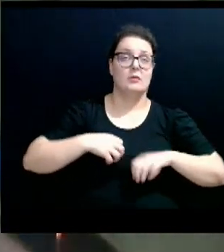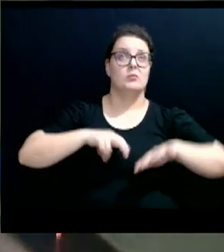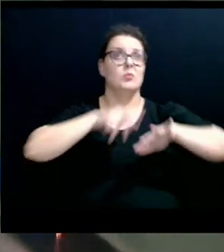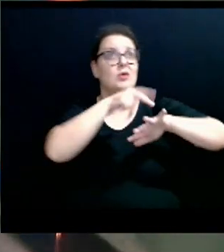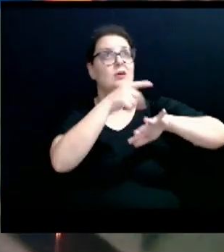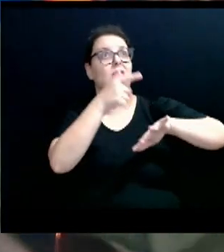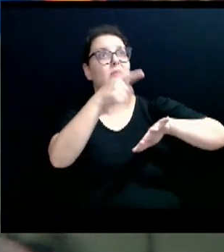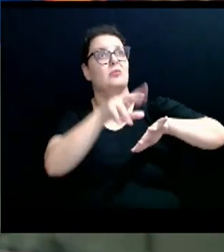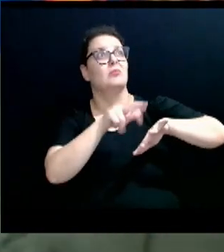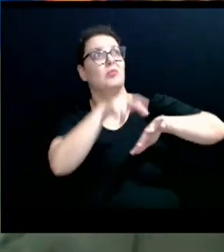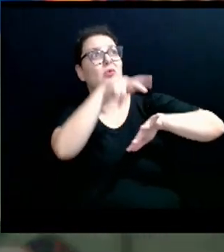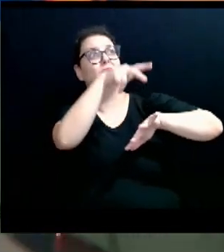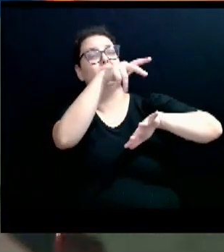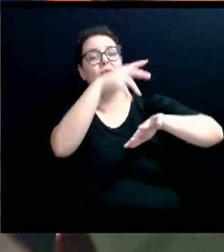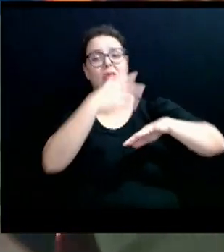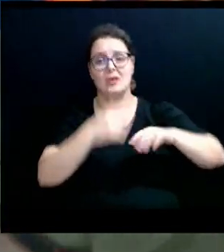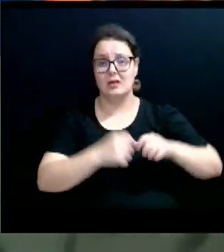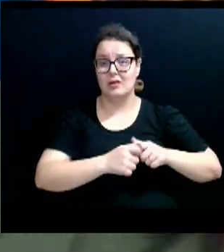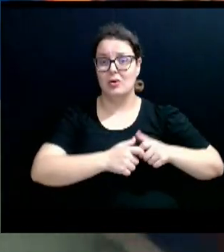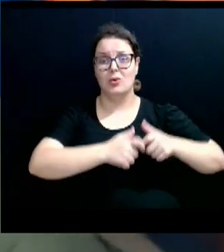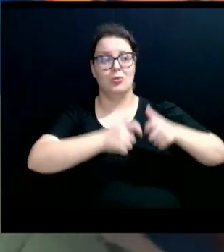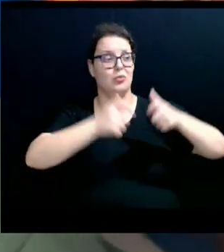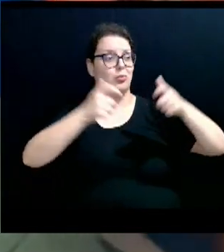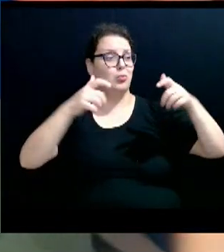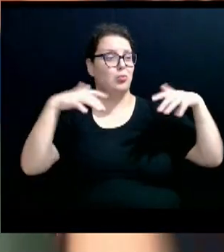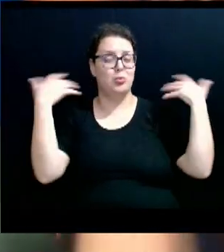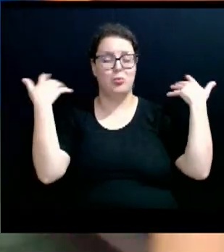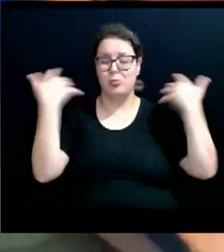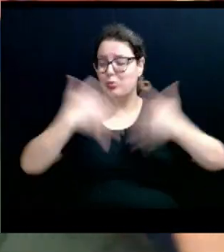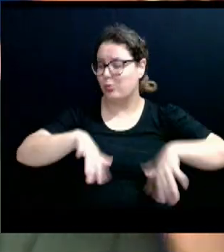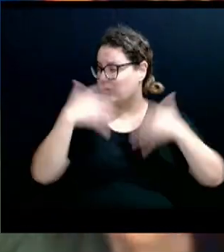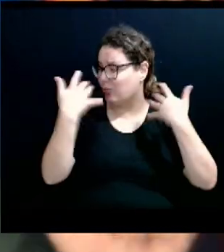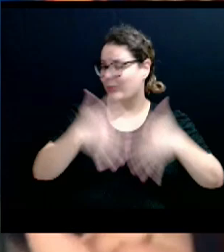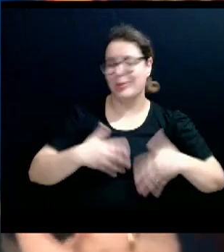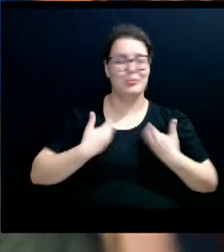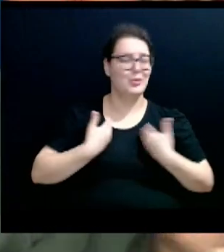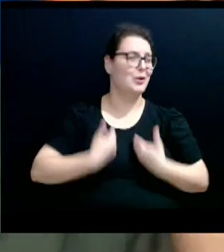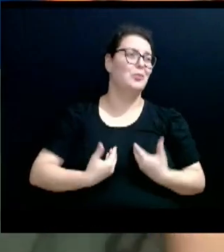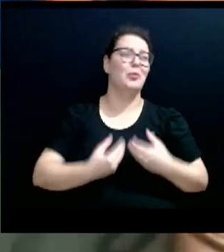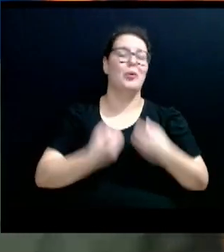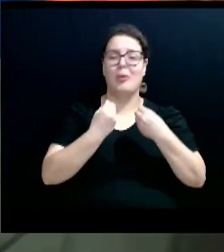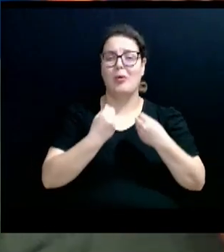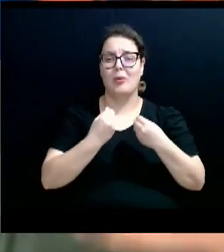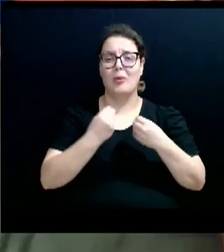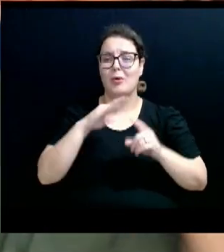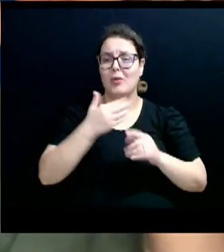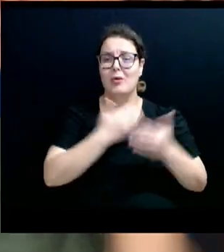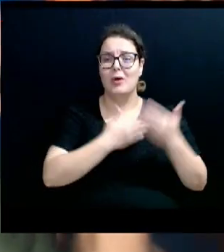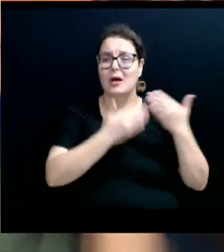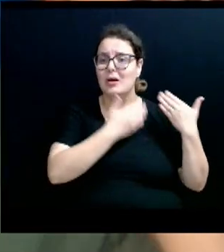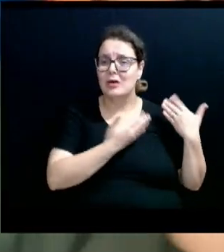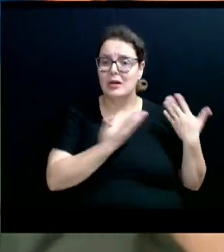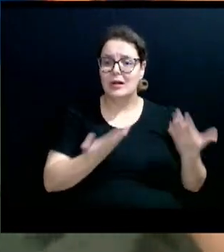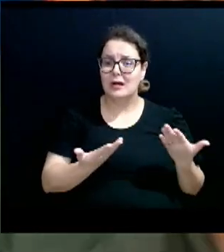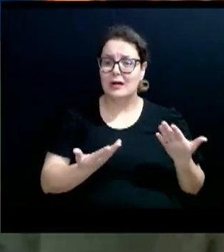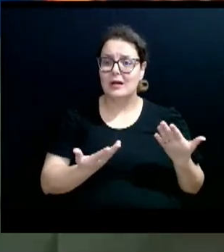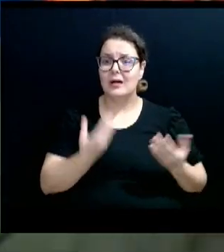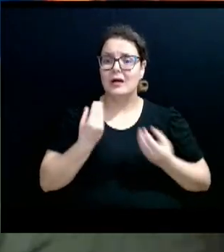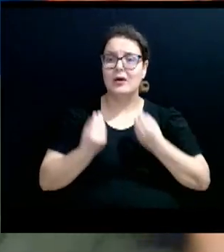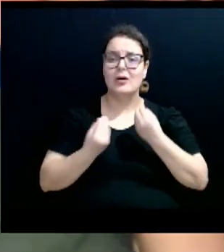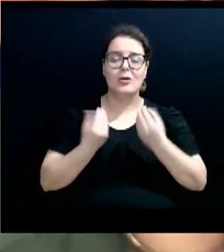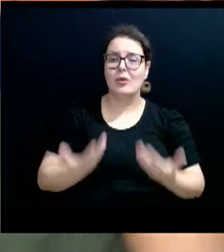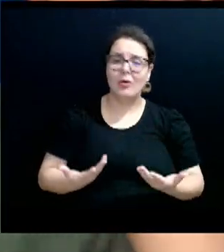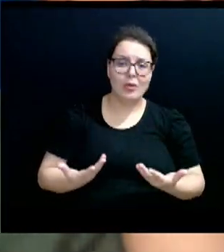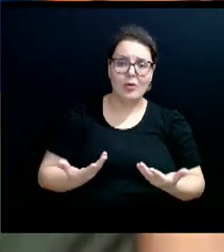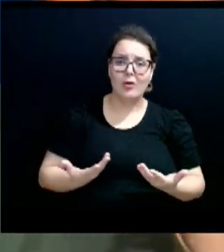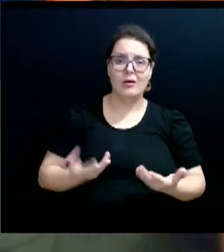aquilo ganha uma proporção, fica tão gigante, que você fala, como eu vou honrar meus antepassados? Como eu vou continuar esse legado? Como eu vou